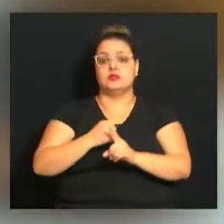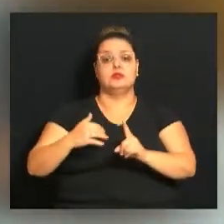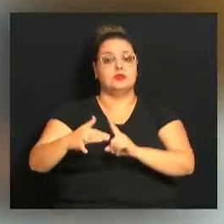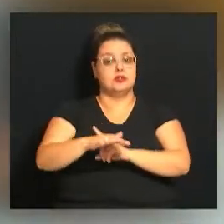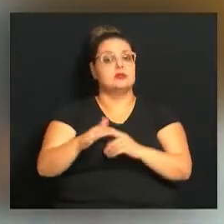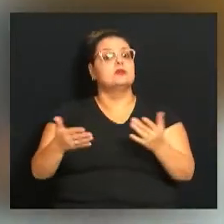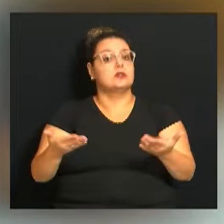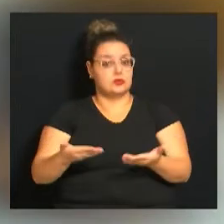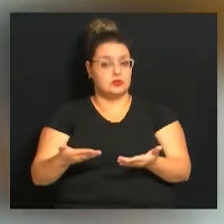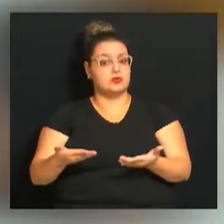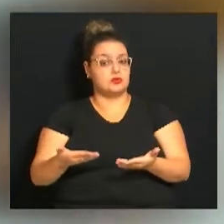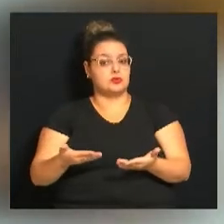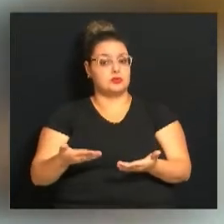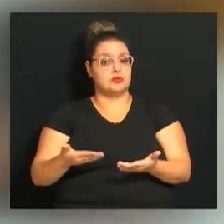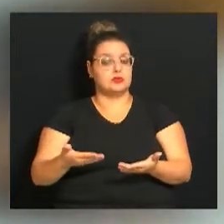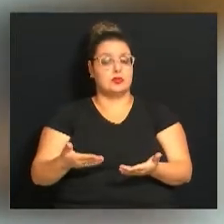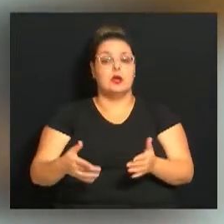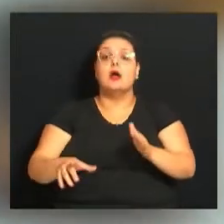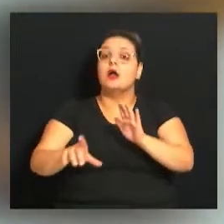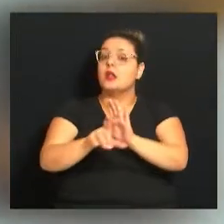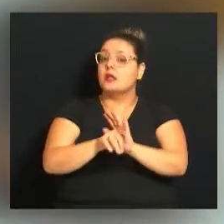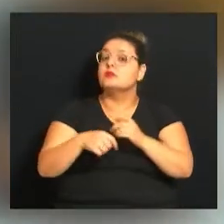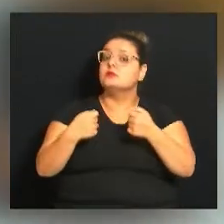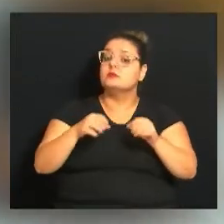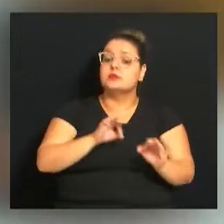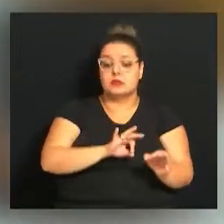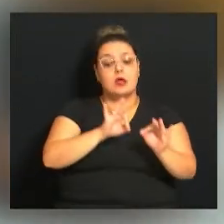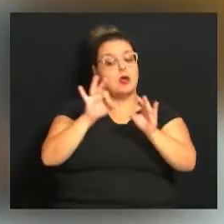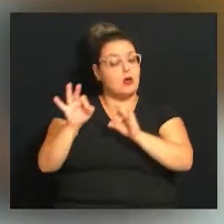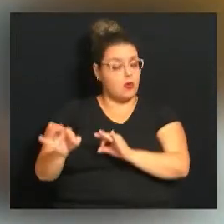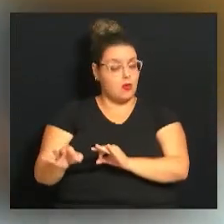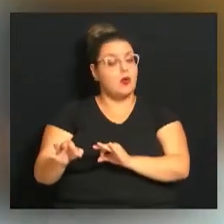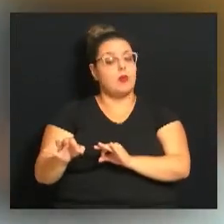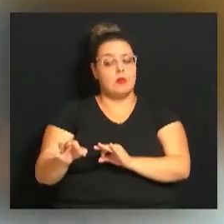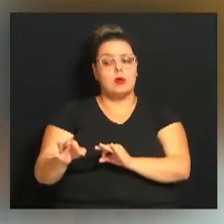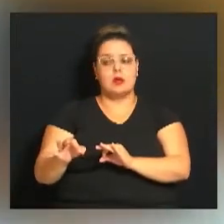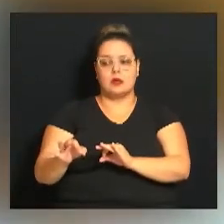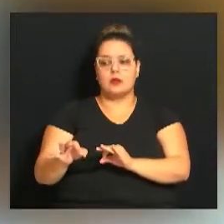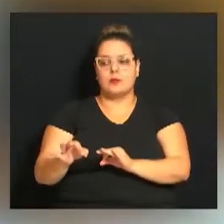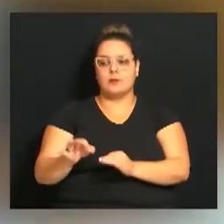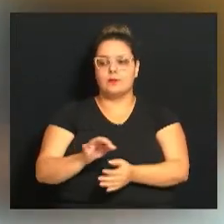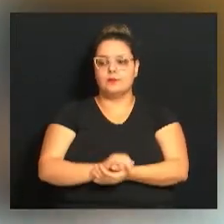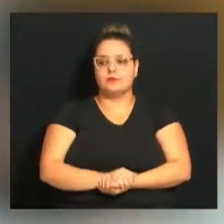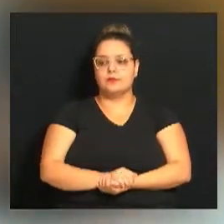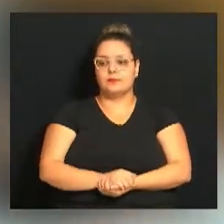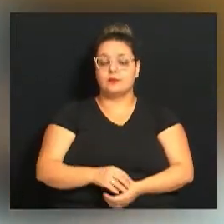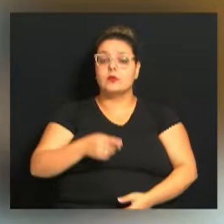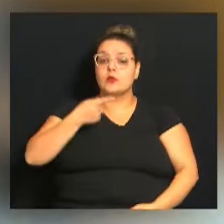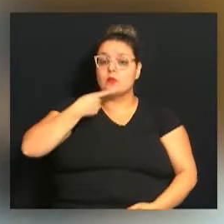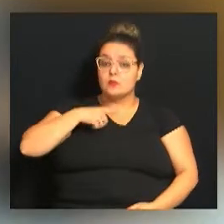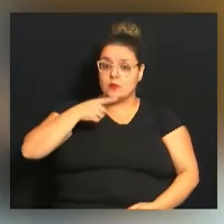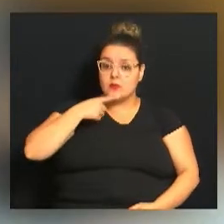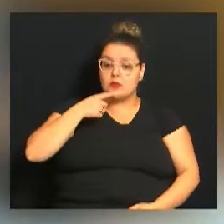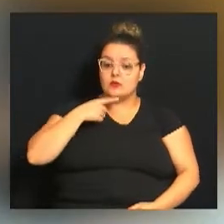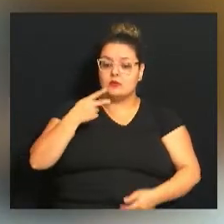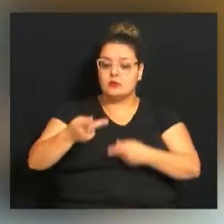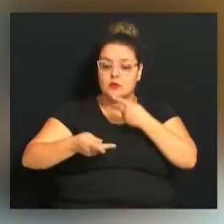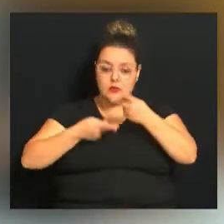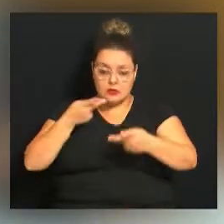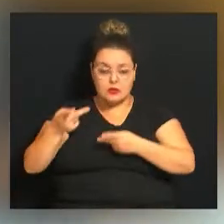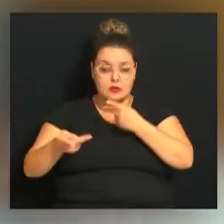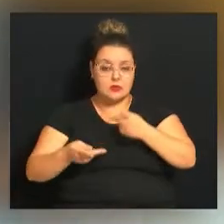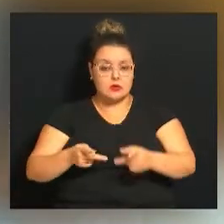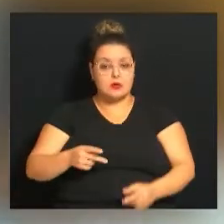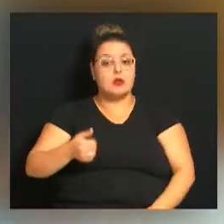Então, a legislação ela tem que acompanhar a nossa sociedade. Magoga relatou durante a audiência situações que